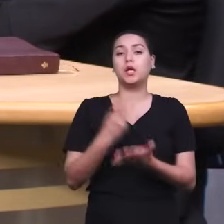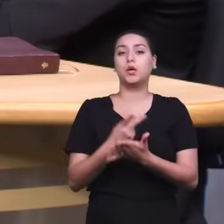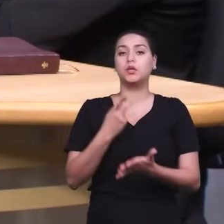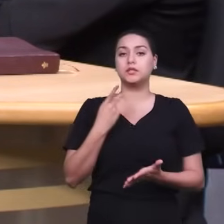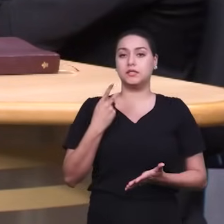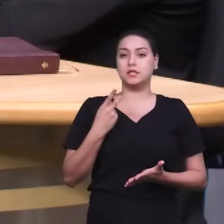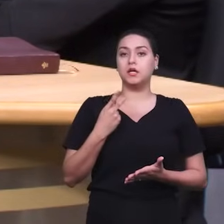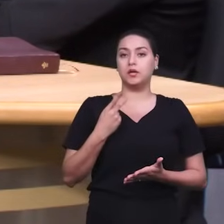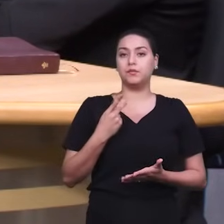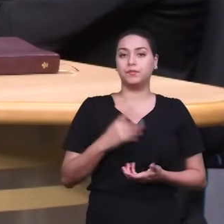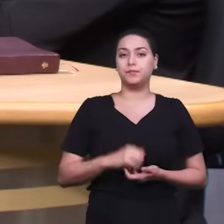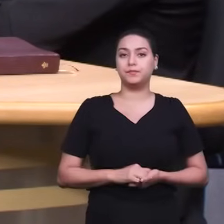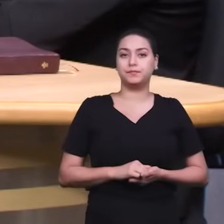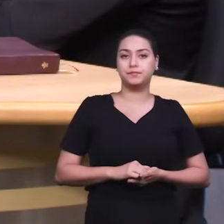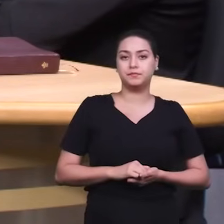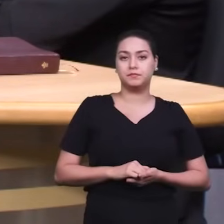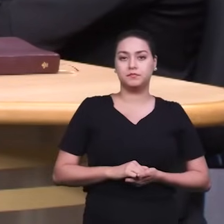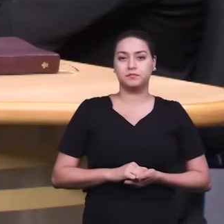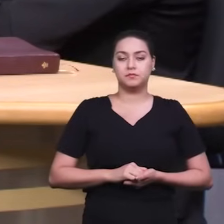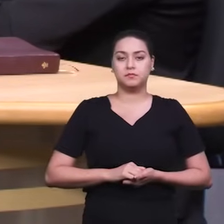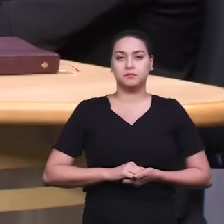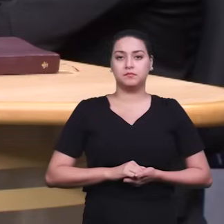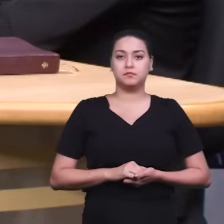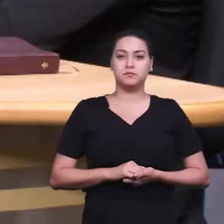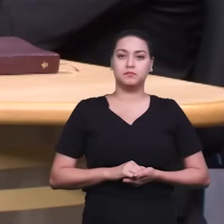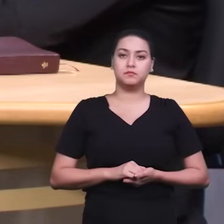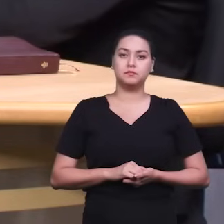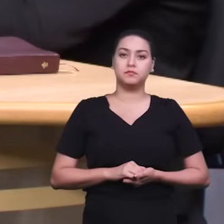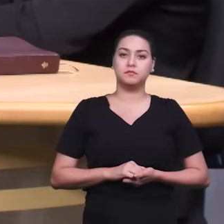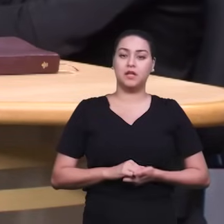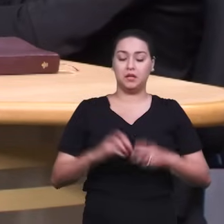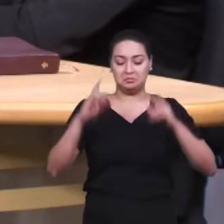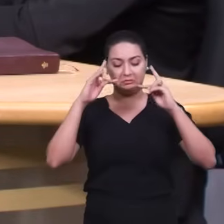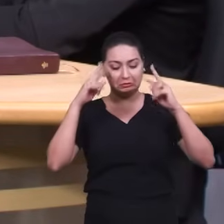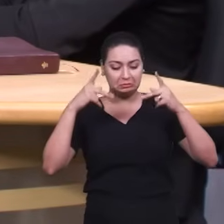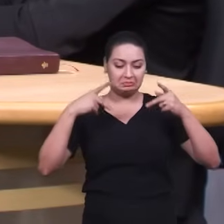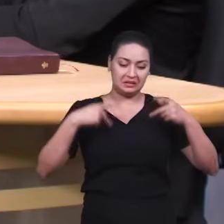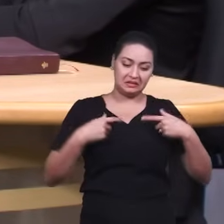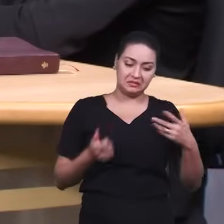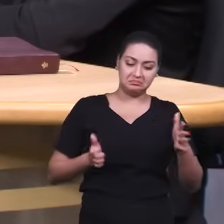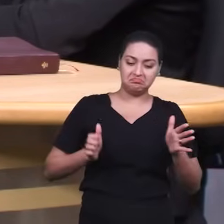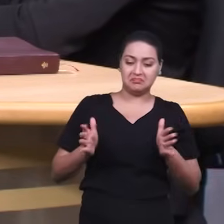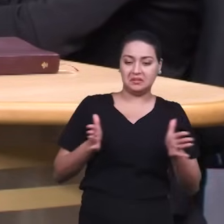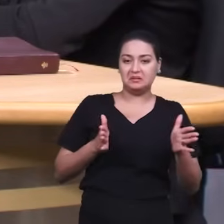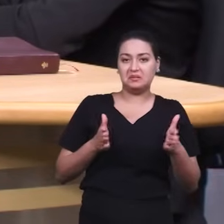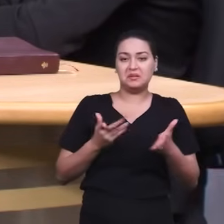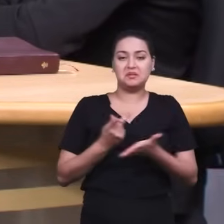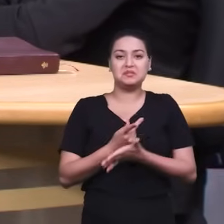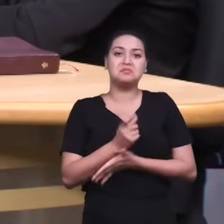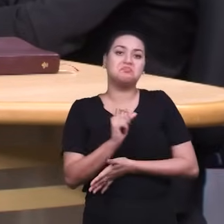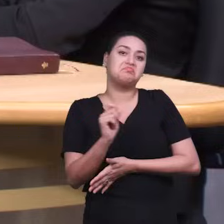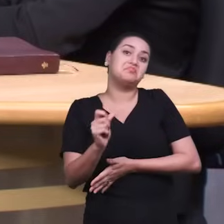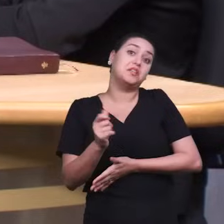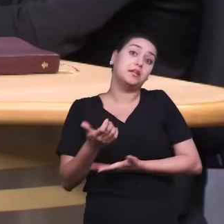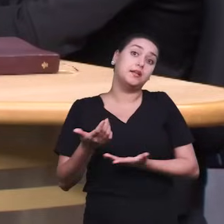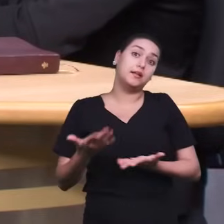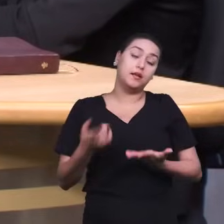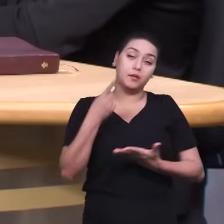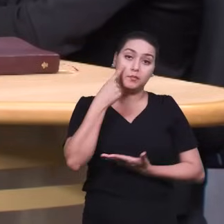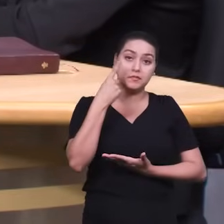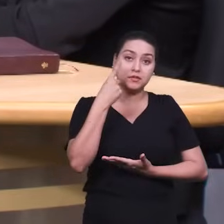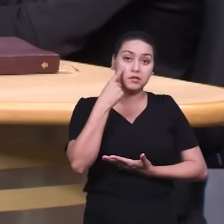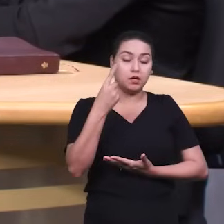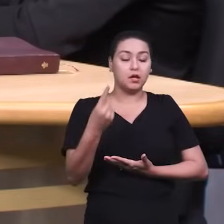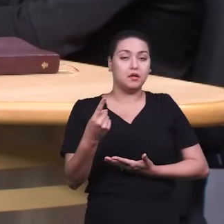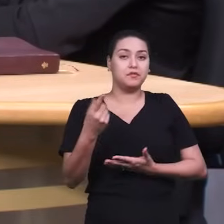imaginar o que poderia ter ocorrido ou acarretado ao organismo humano, né, neste período. Sim.